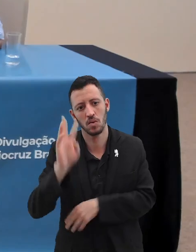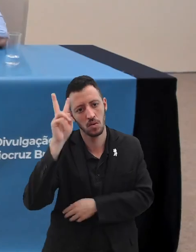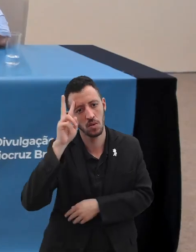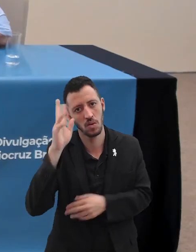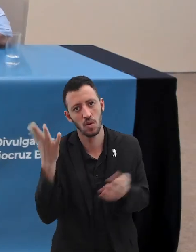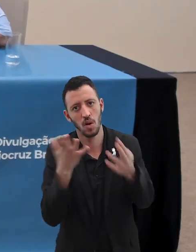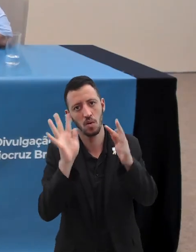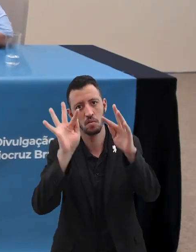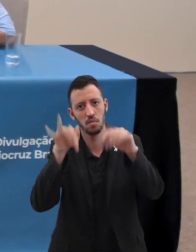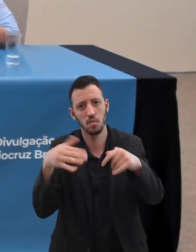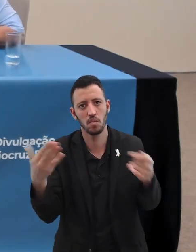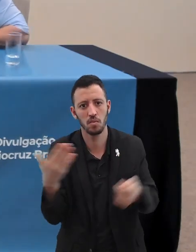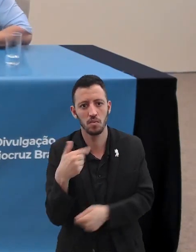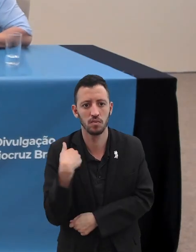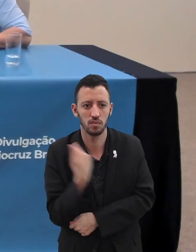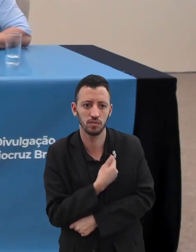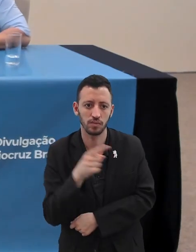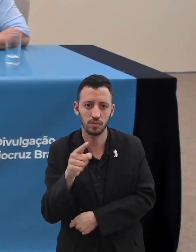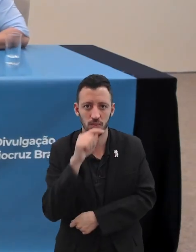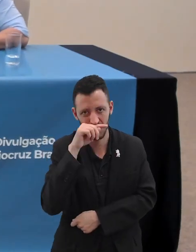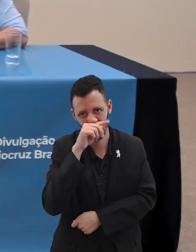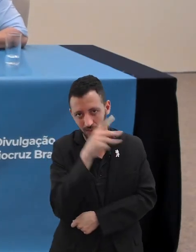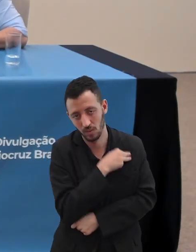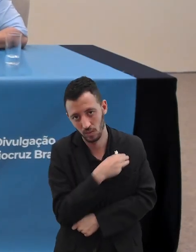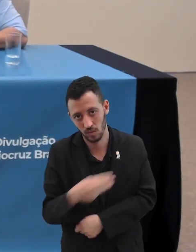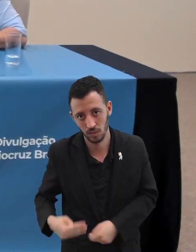para finalizar, que o ministro,